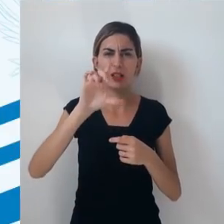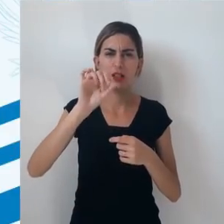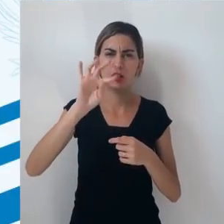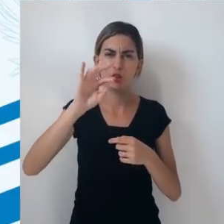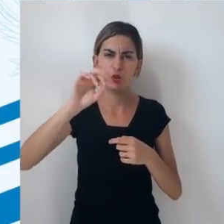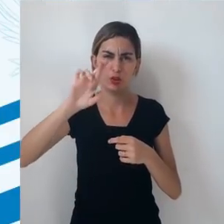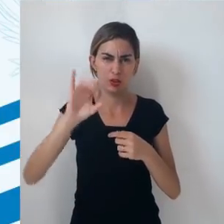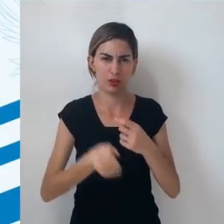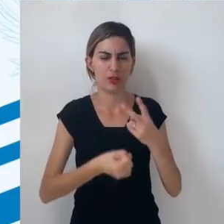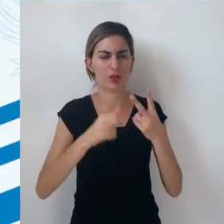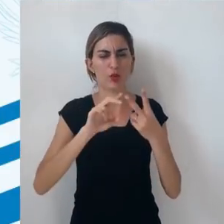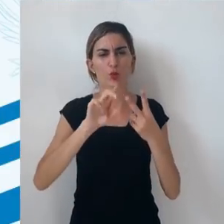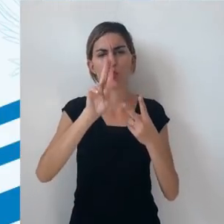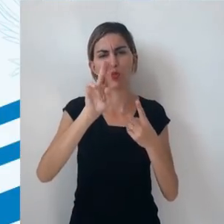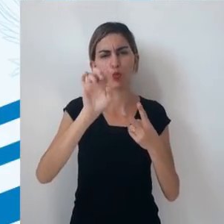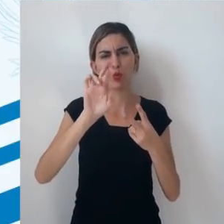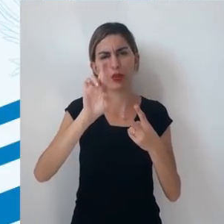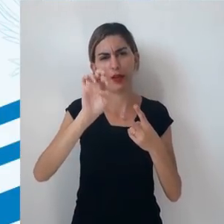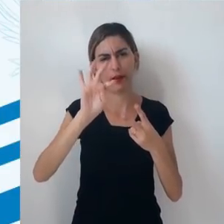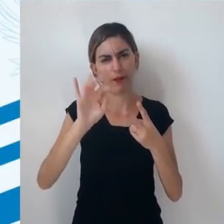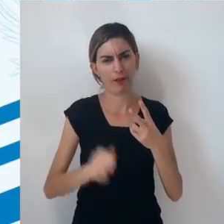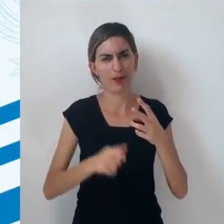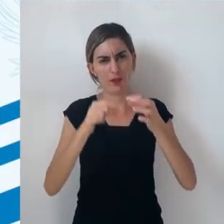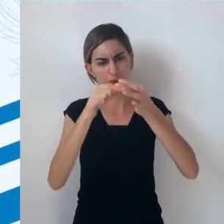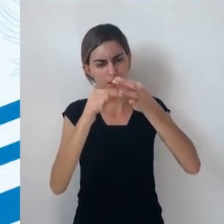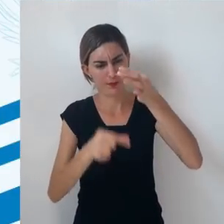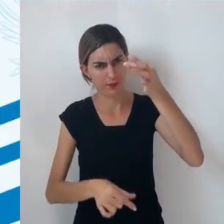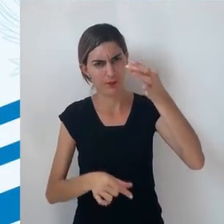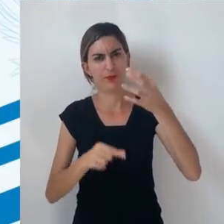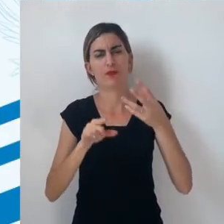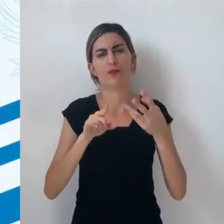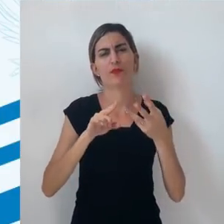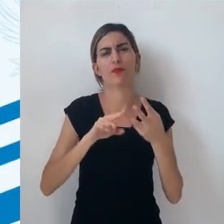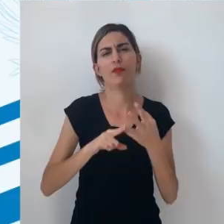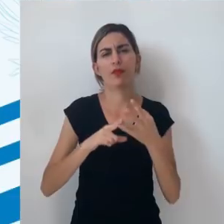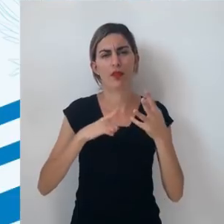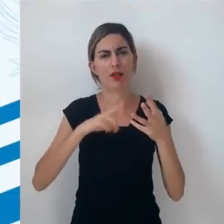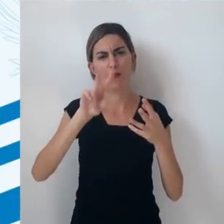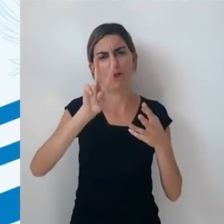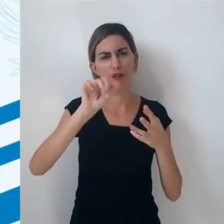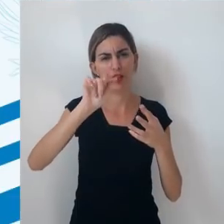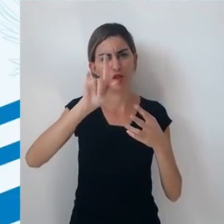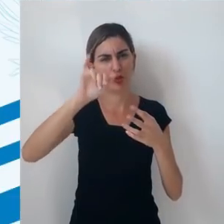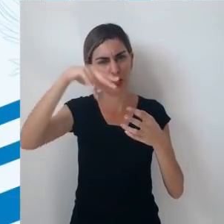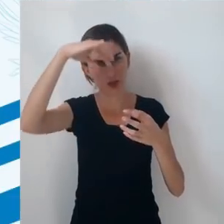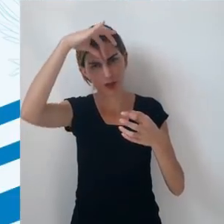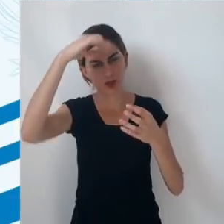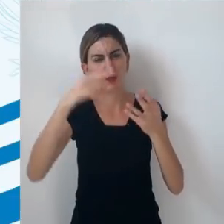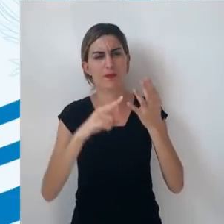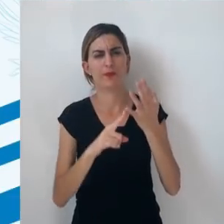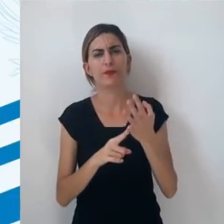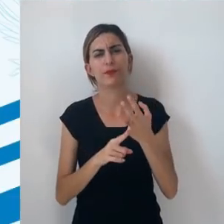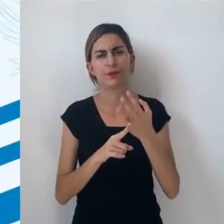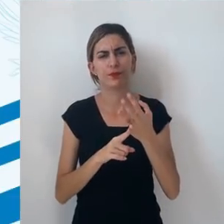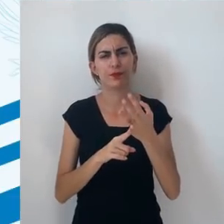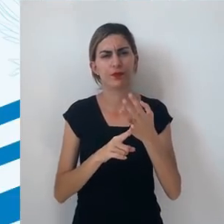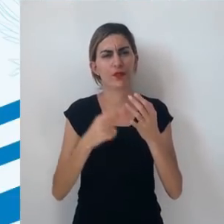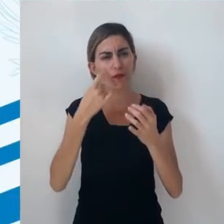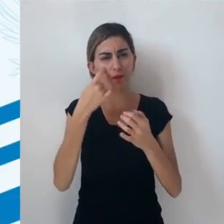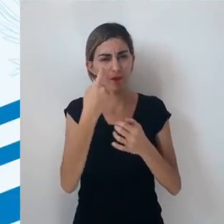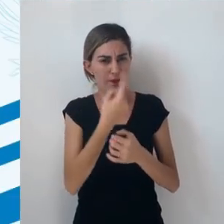o clítoris, a uretra, o canal aí da uretra. Eu tenho a vagina, o